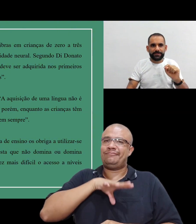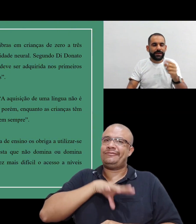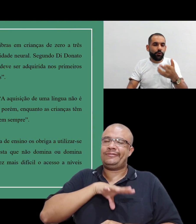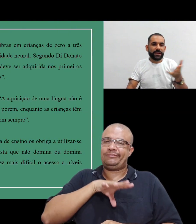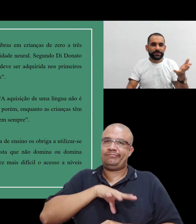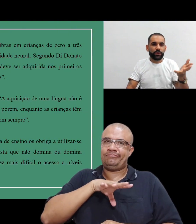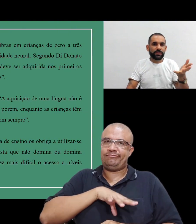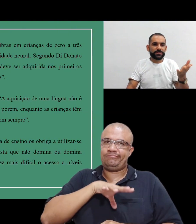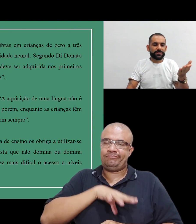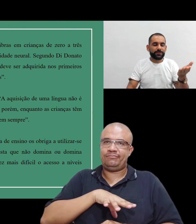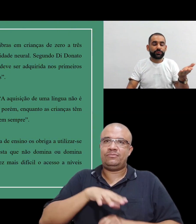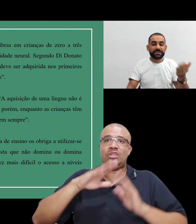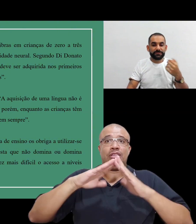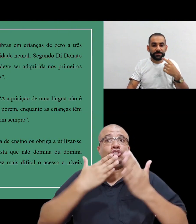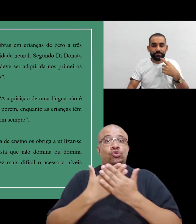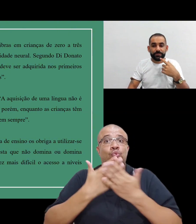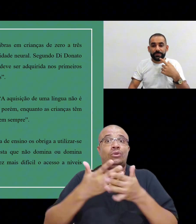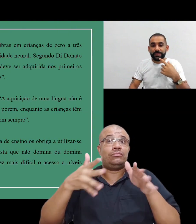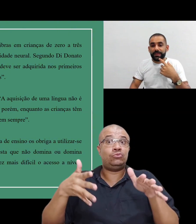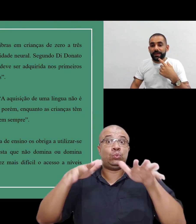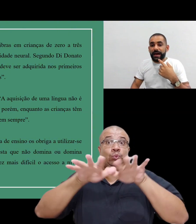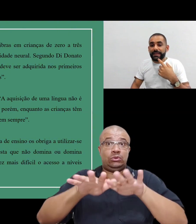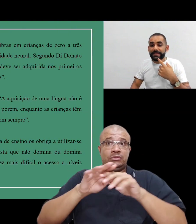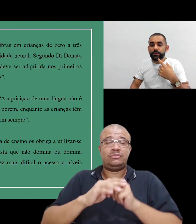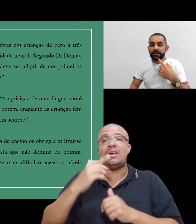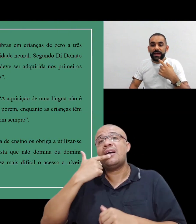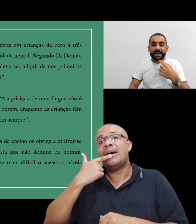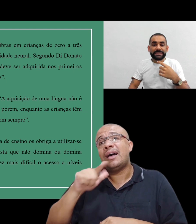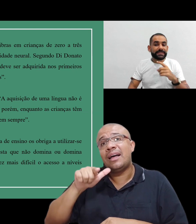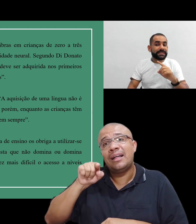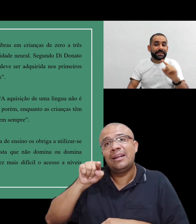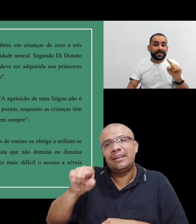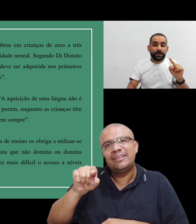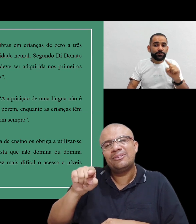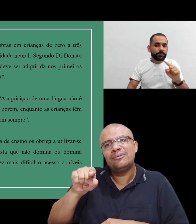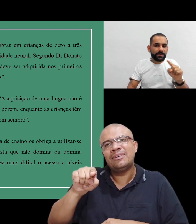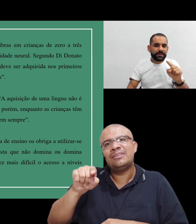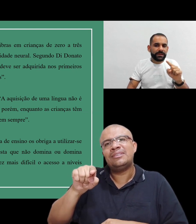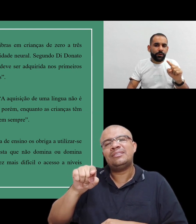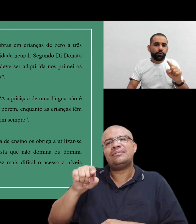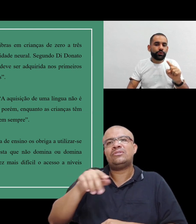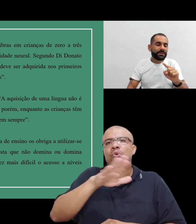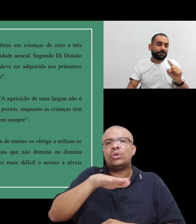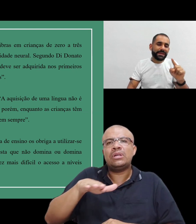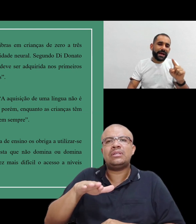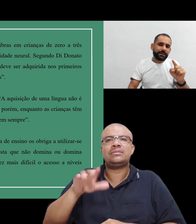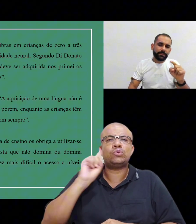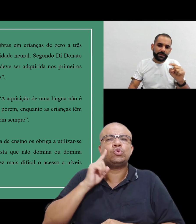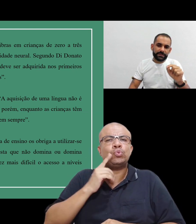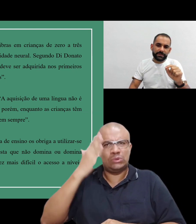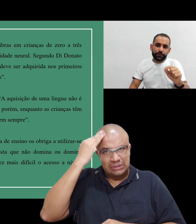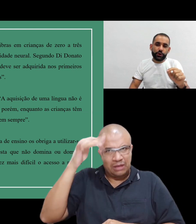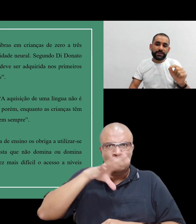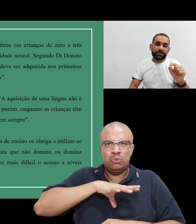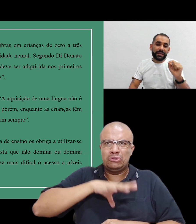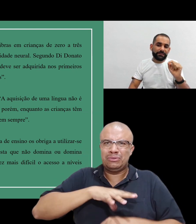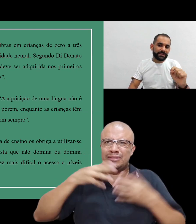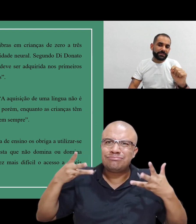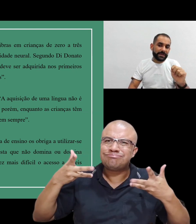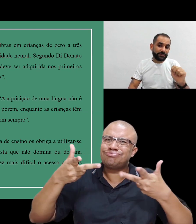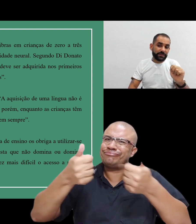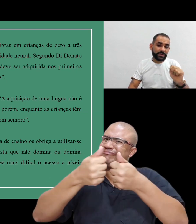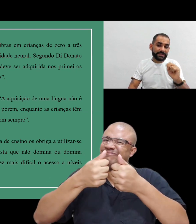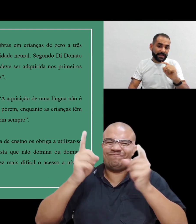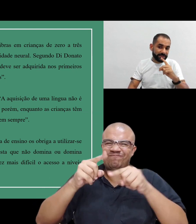portuguesa, que é a escola inclusiva. A língua esta que não domina ou domina precariamente, tornando cada